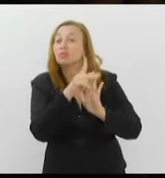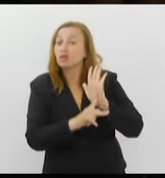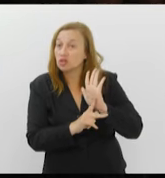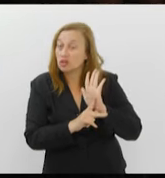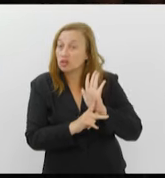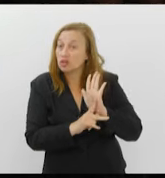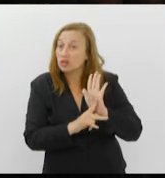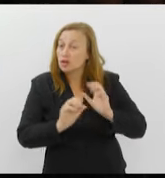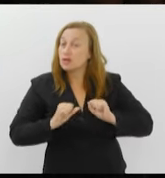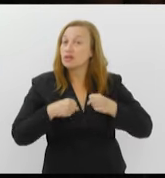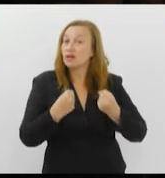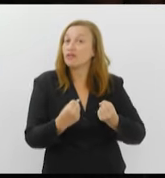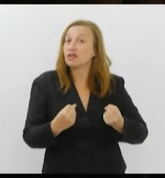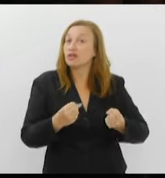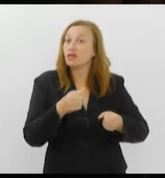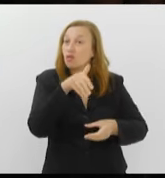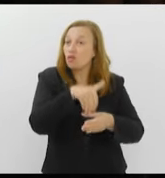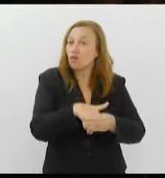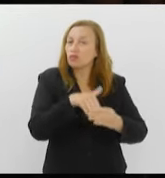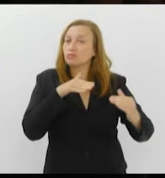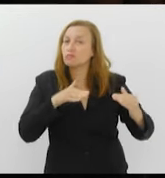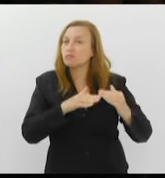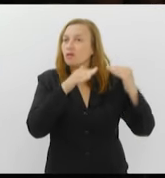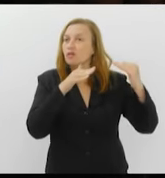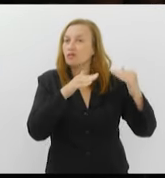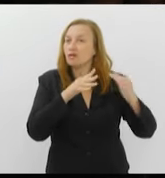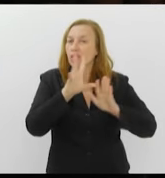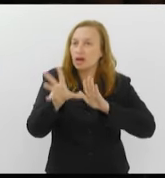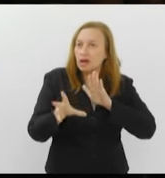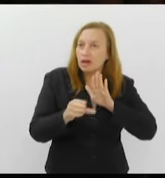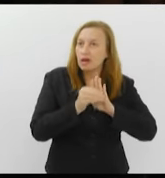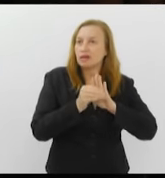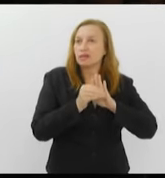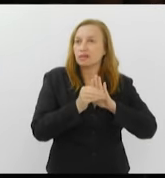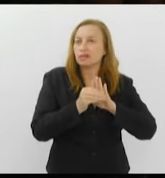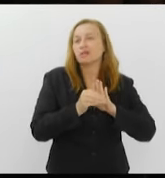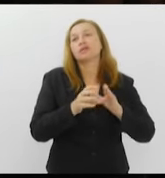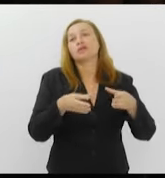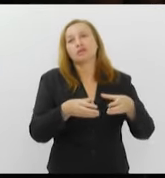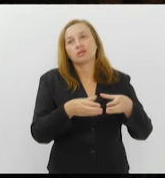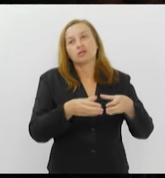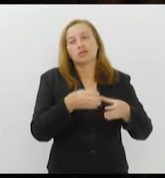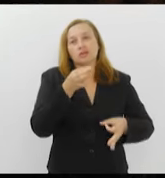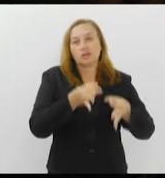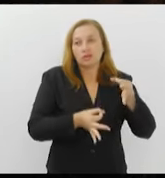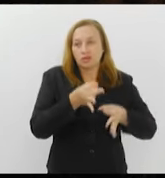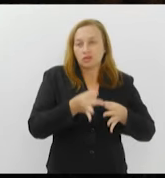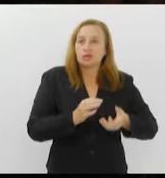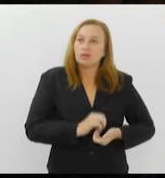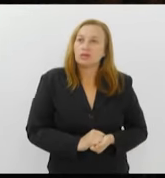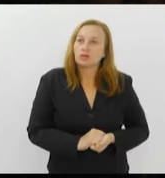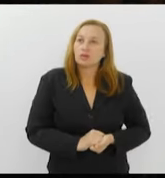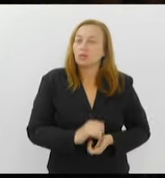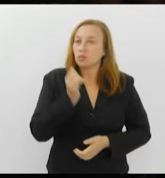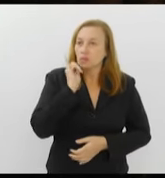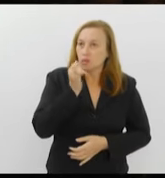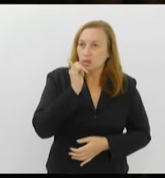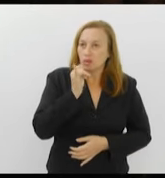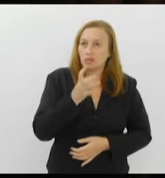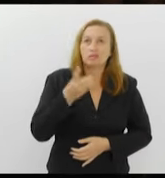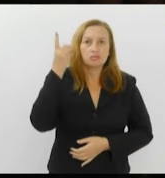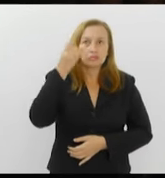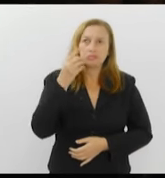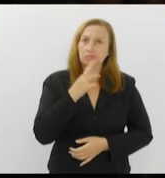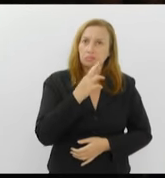e defender o voto favorável à emenda da Comissão de Constituição e Justiça do relator, deputado